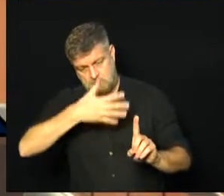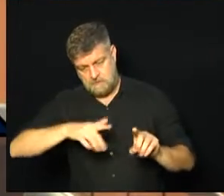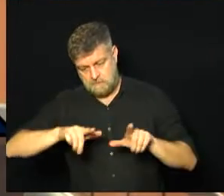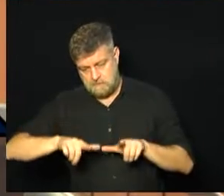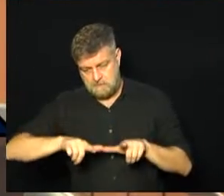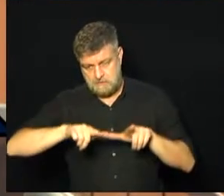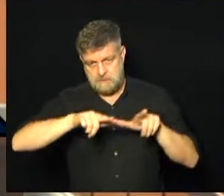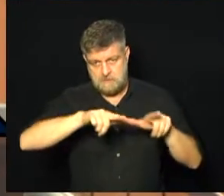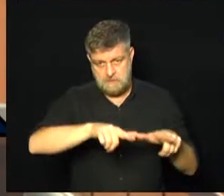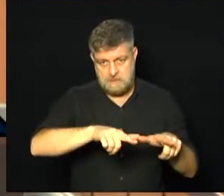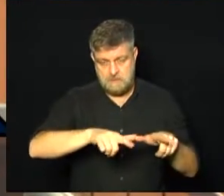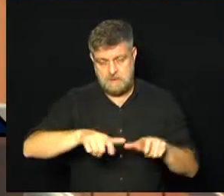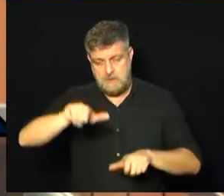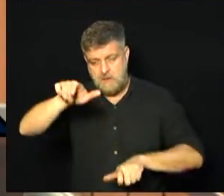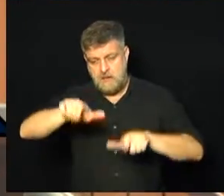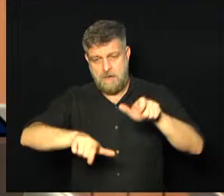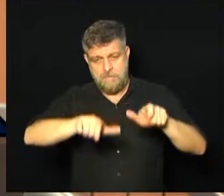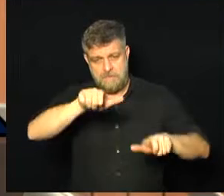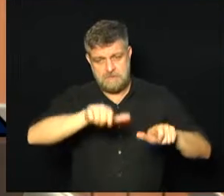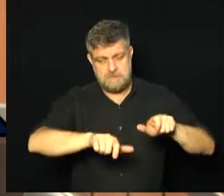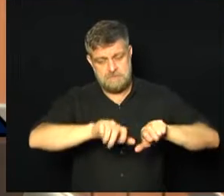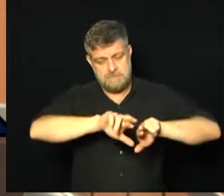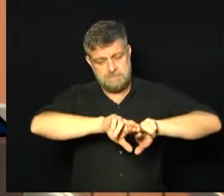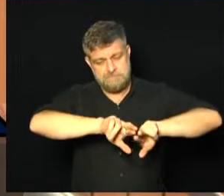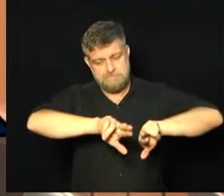algumas pessoas, algumas